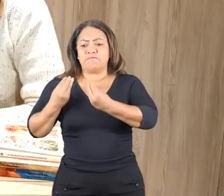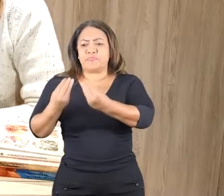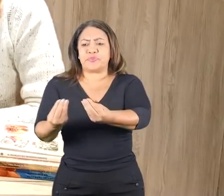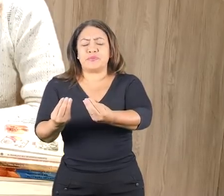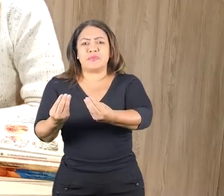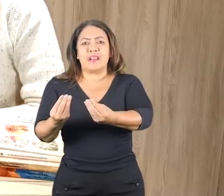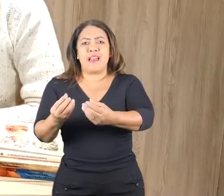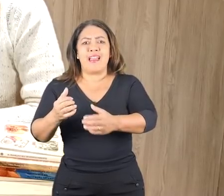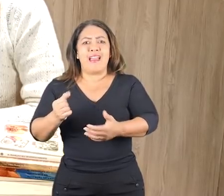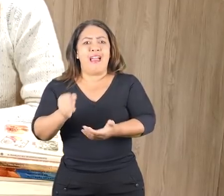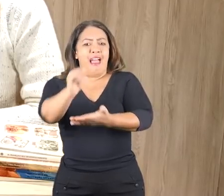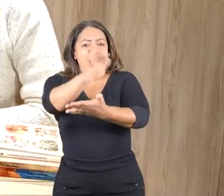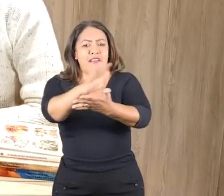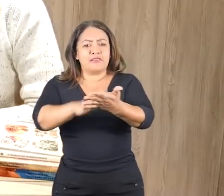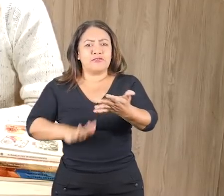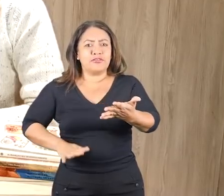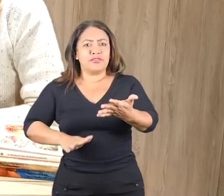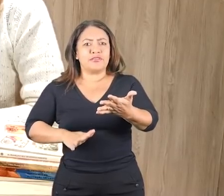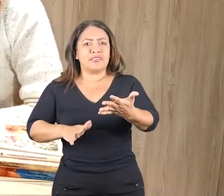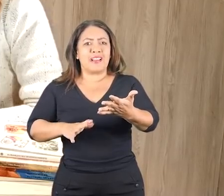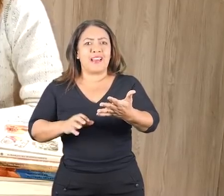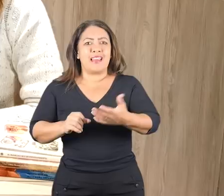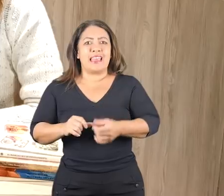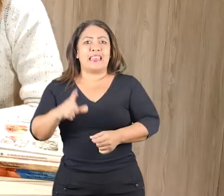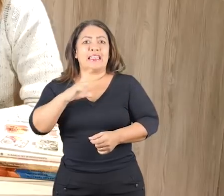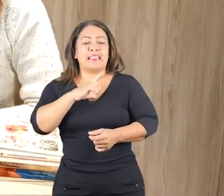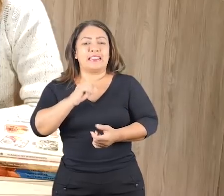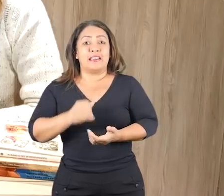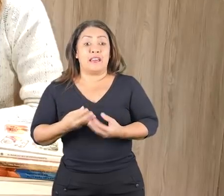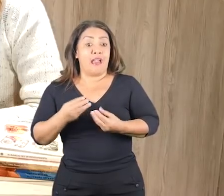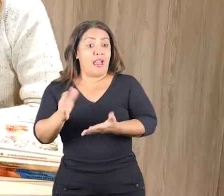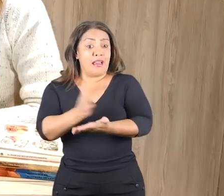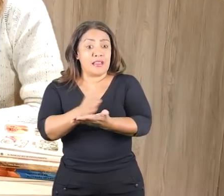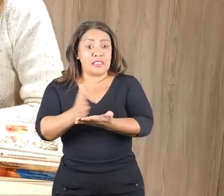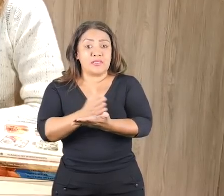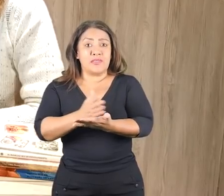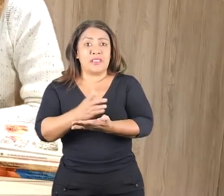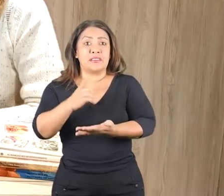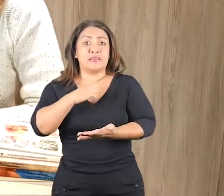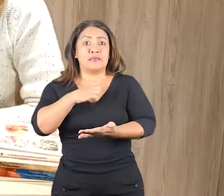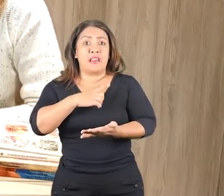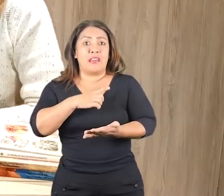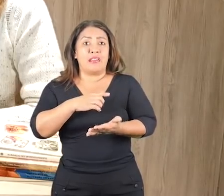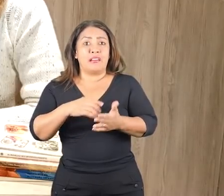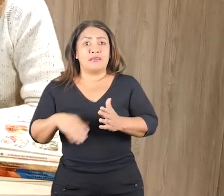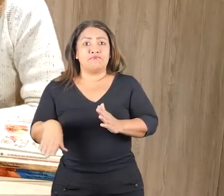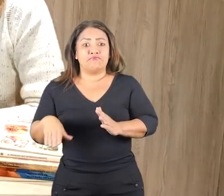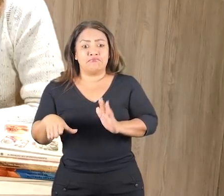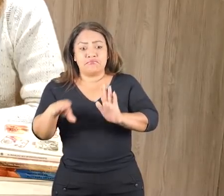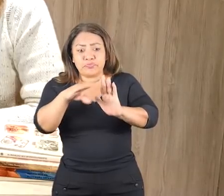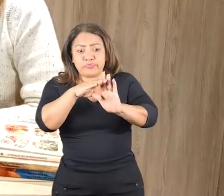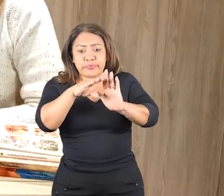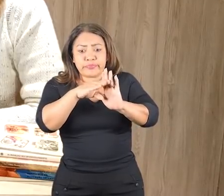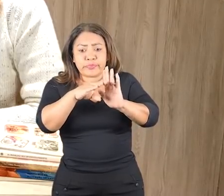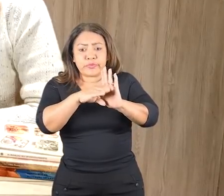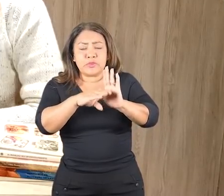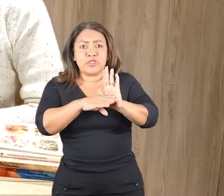de atividades que trazem muitas vezes um cunho